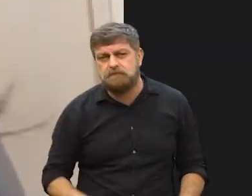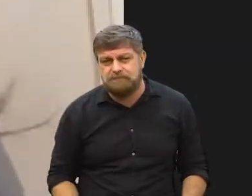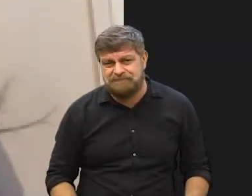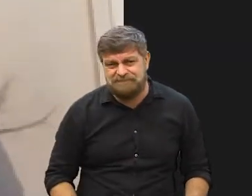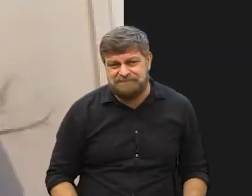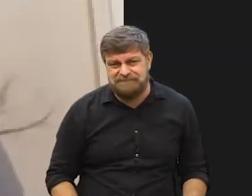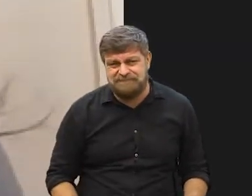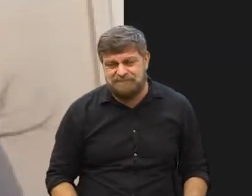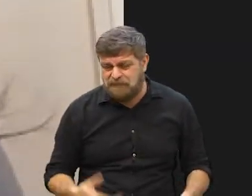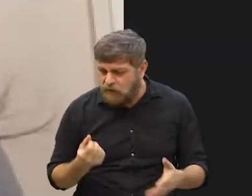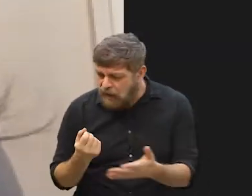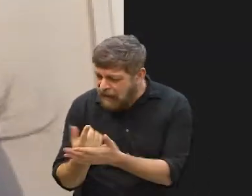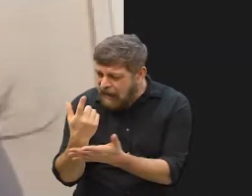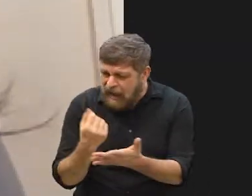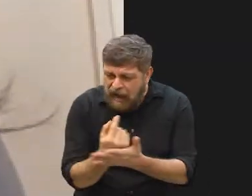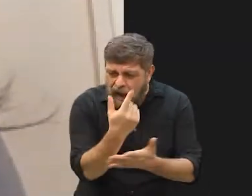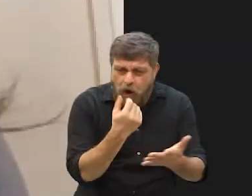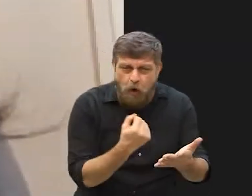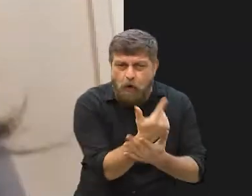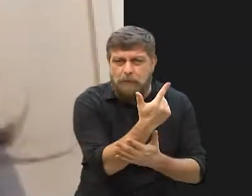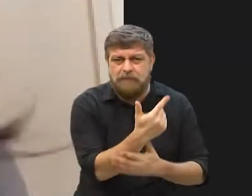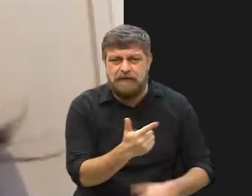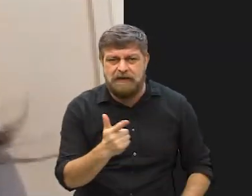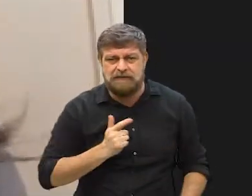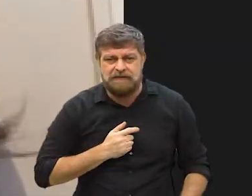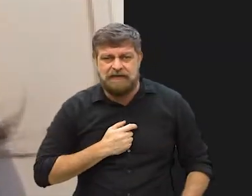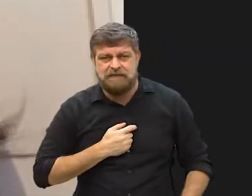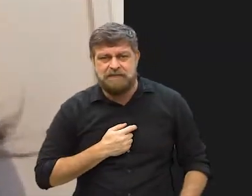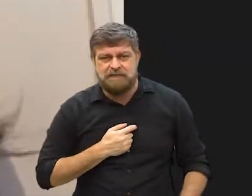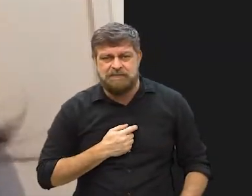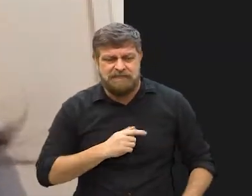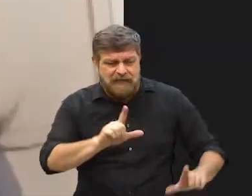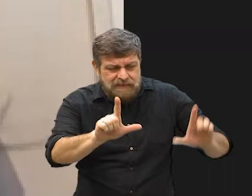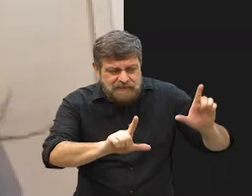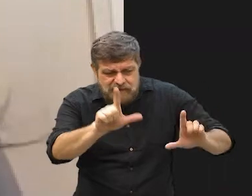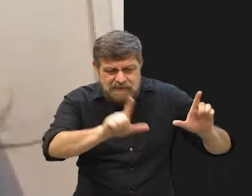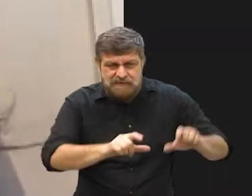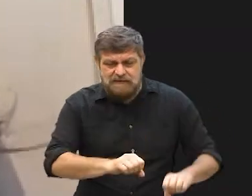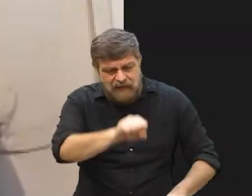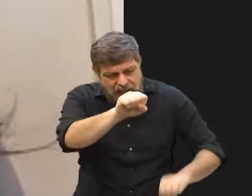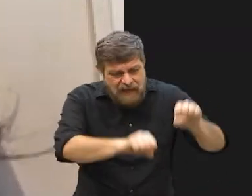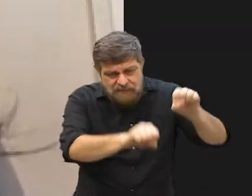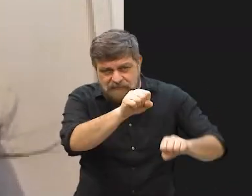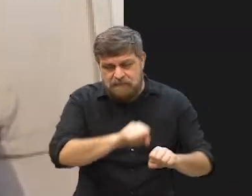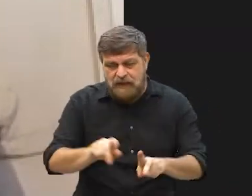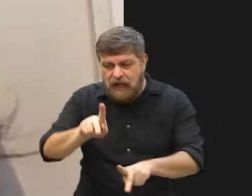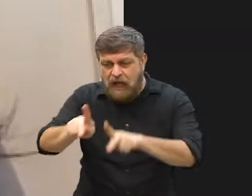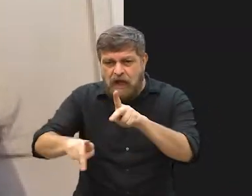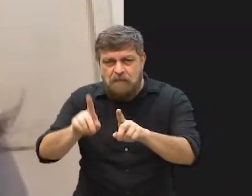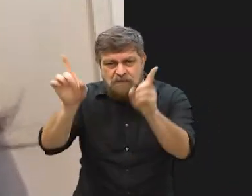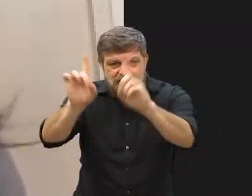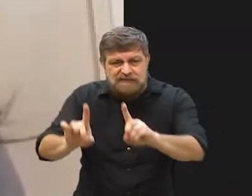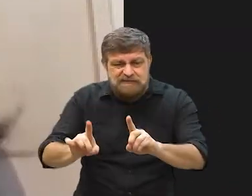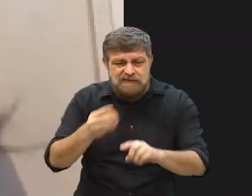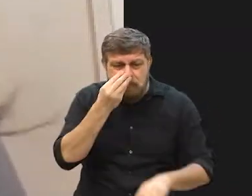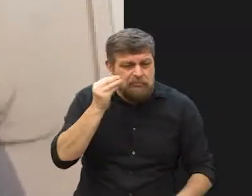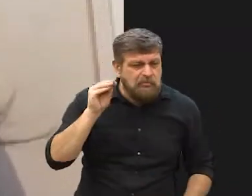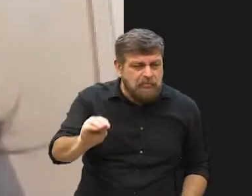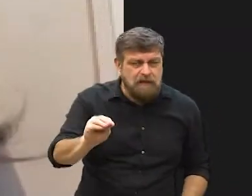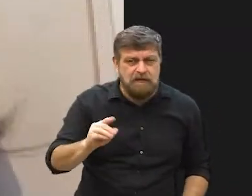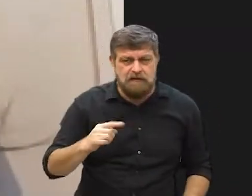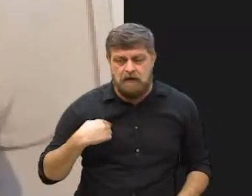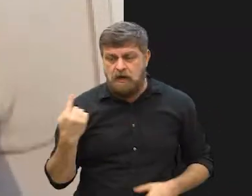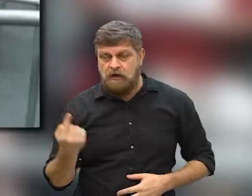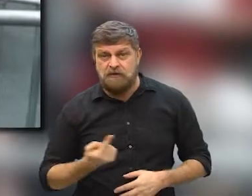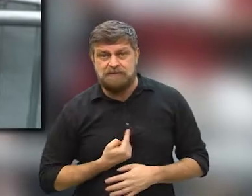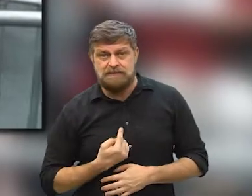essa parte do consumo, da indústria, ainda não pensa nesse público como consumidor. E não é pouco, né?